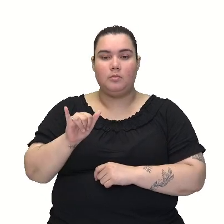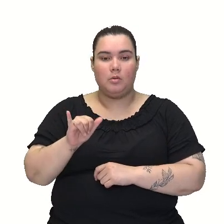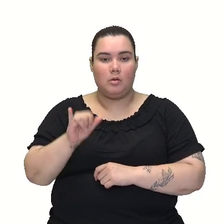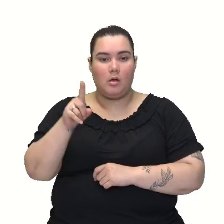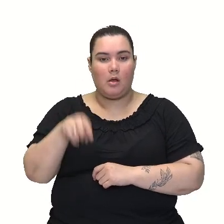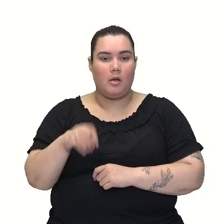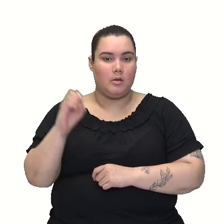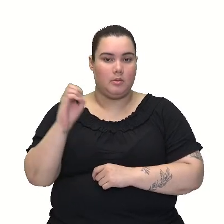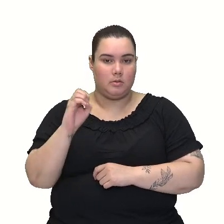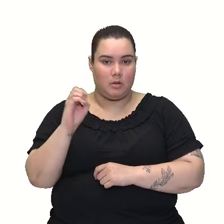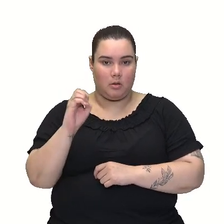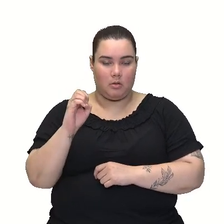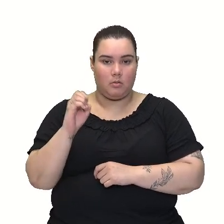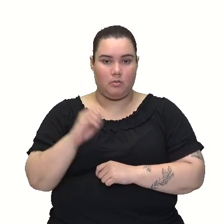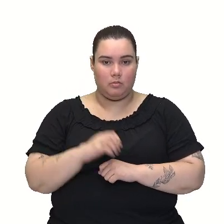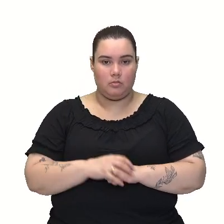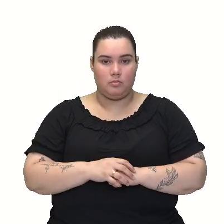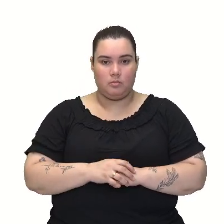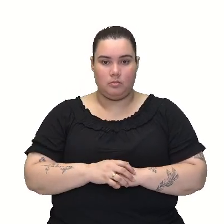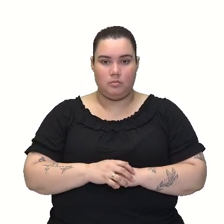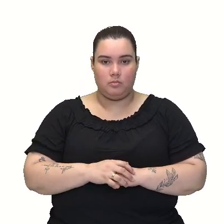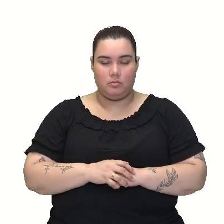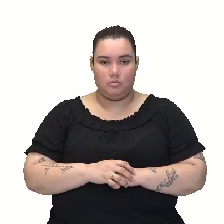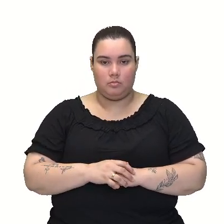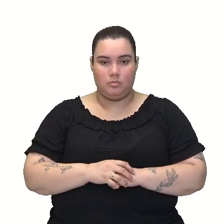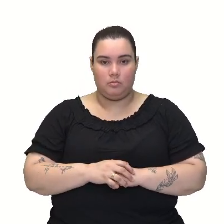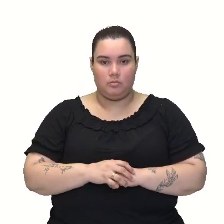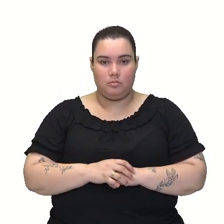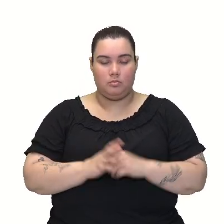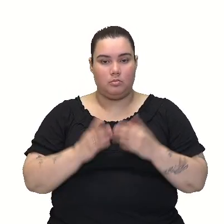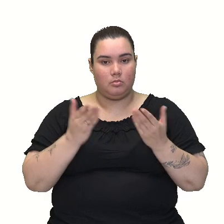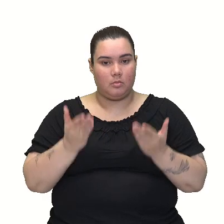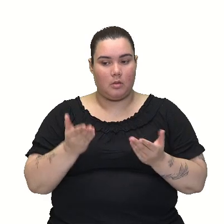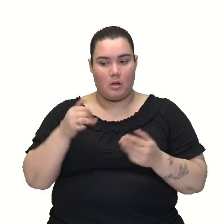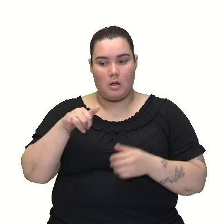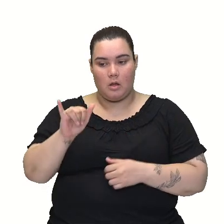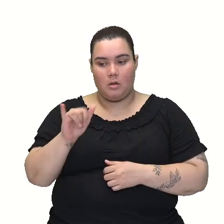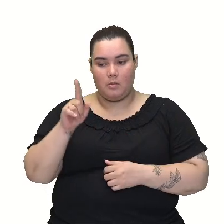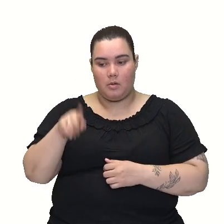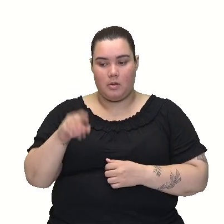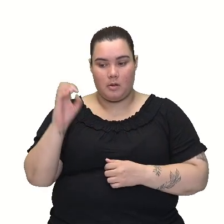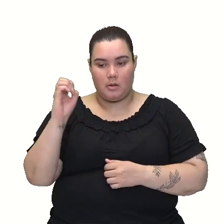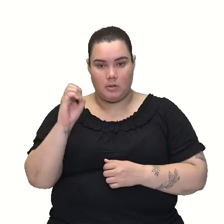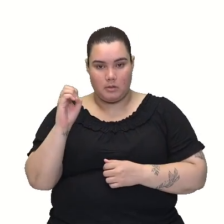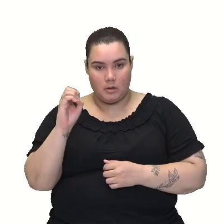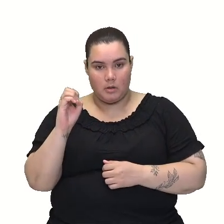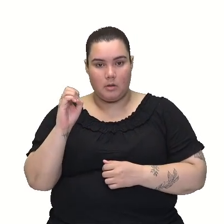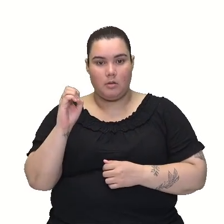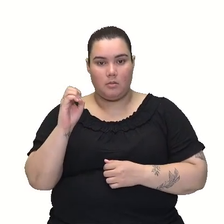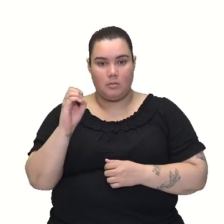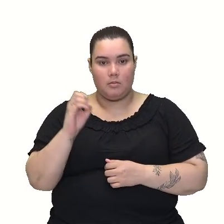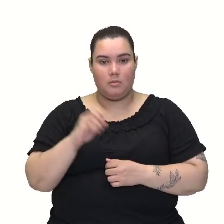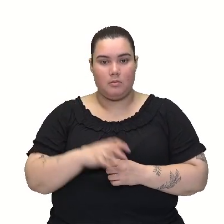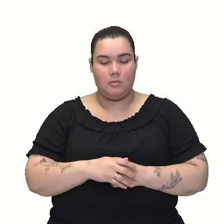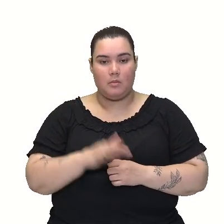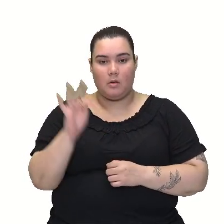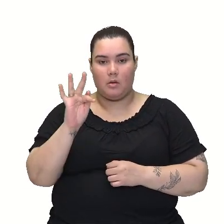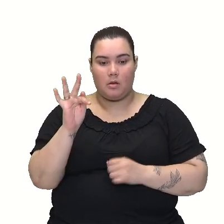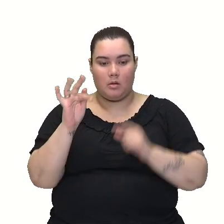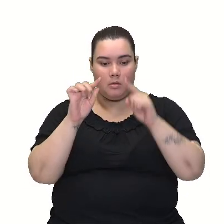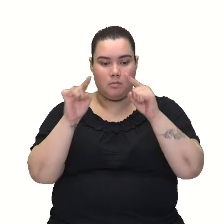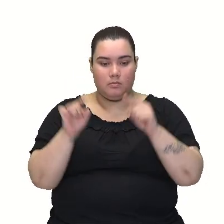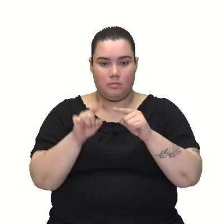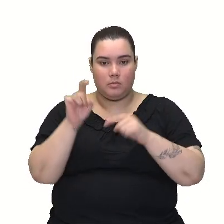igual a 0. Então, nesse caso, para y igual a 0, o que a gente vai fazer? F de